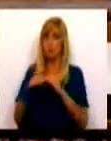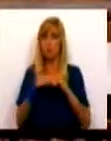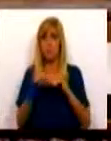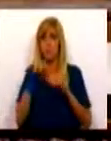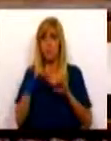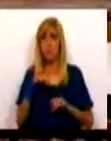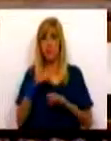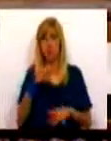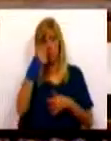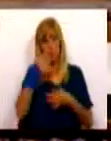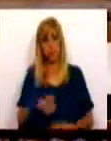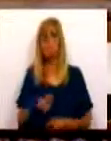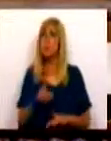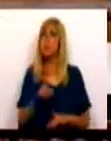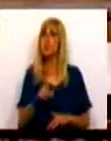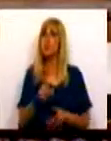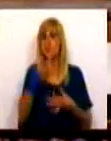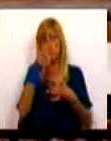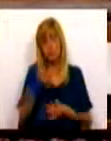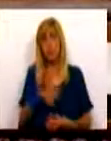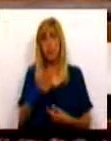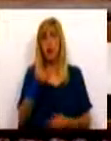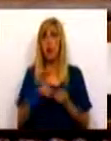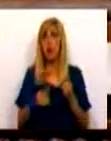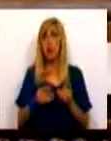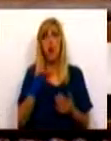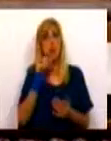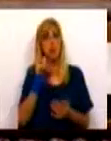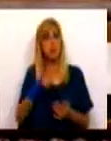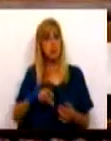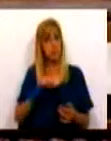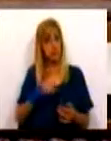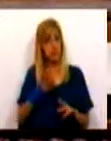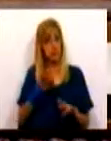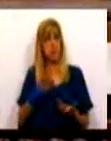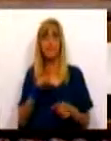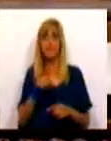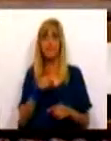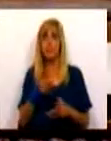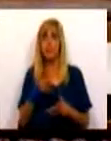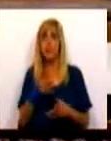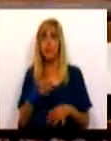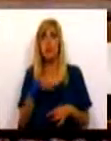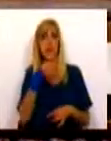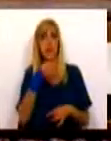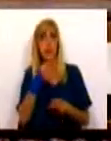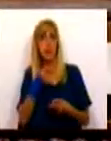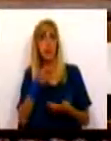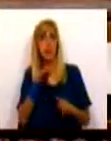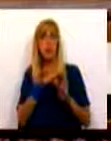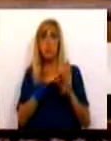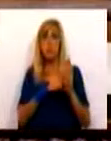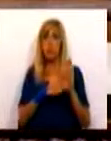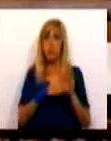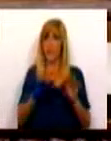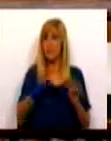possíveis comportamentos de risco. Daí que seja muito relevante para o Grupo Parlamentar do Partido Socialista saudar o Programa Cidadania Marítima